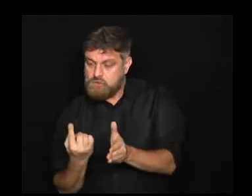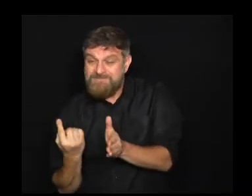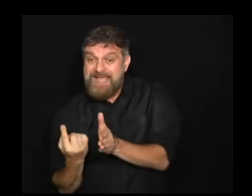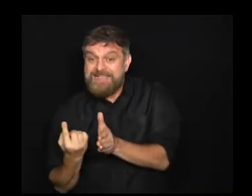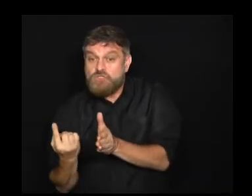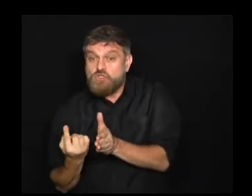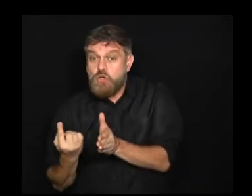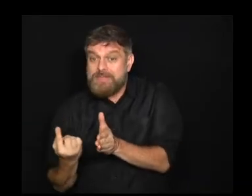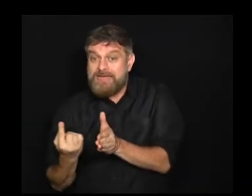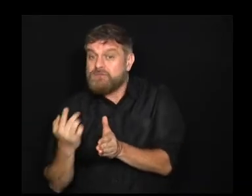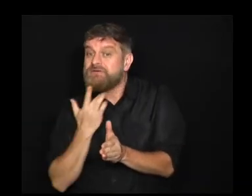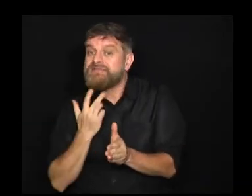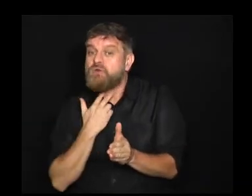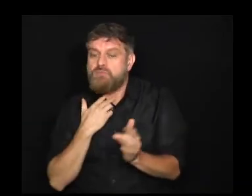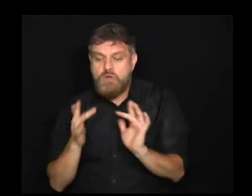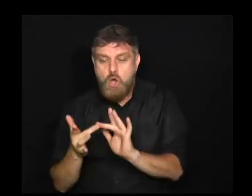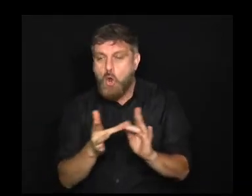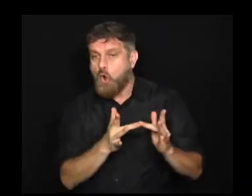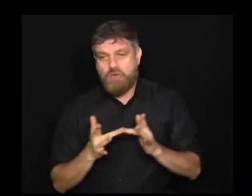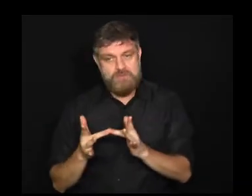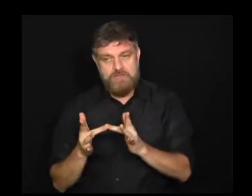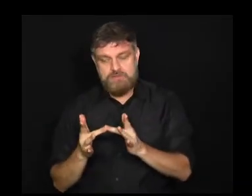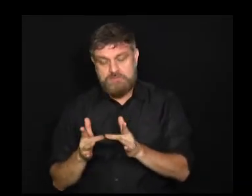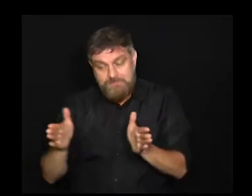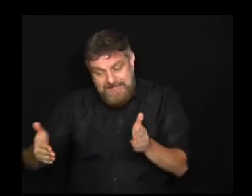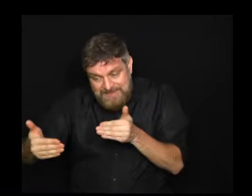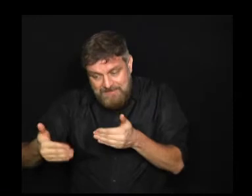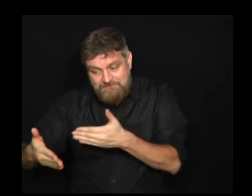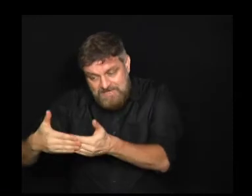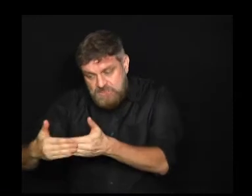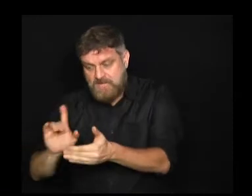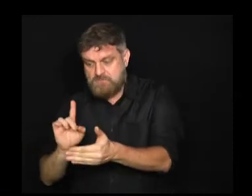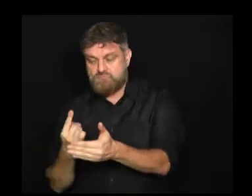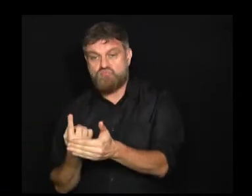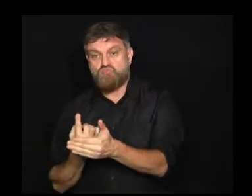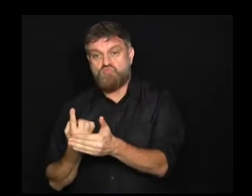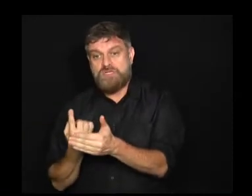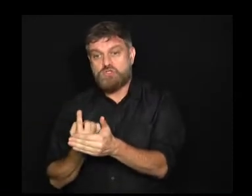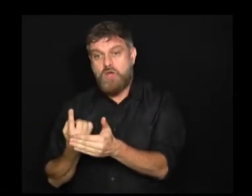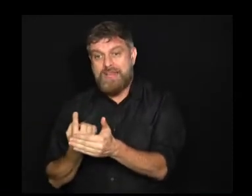dos casos. Tá? Bom, uma outra coisa